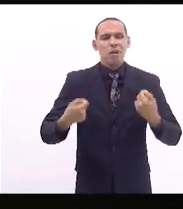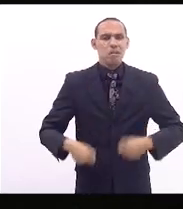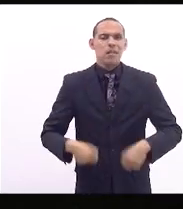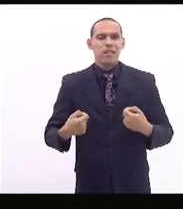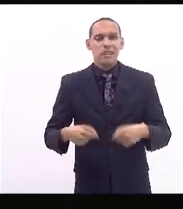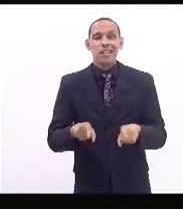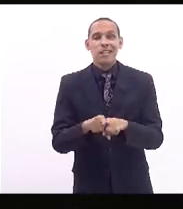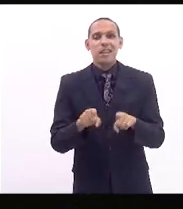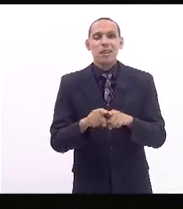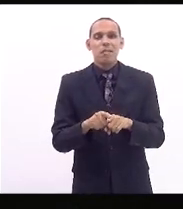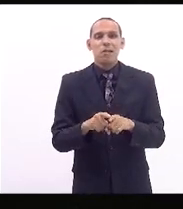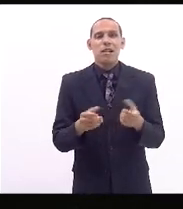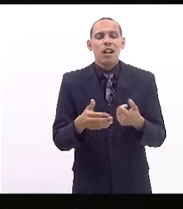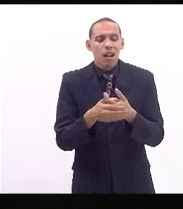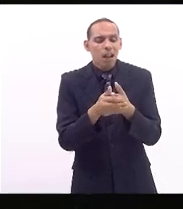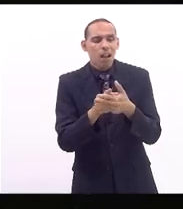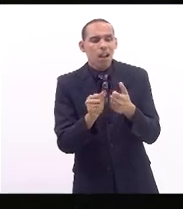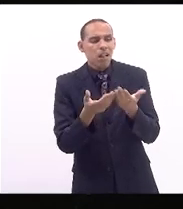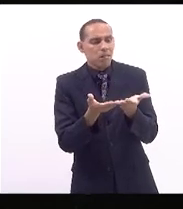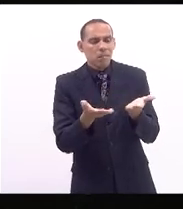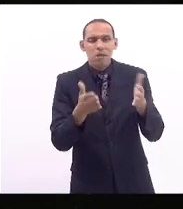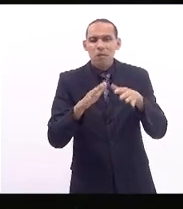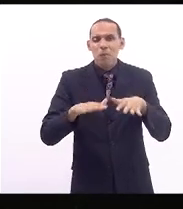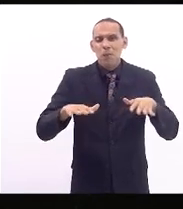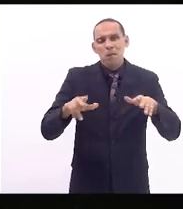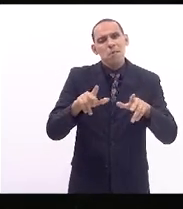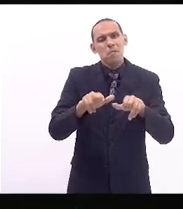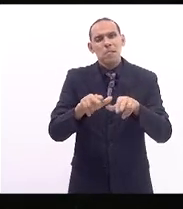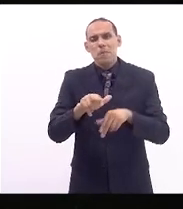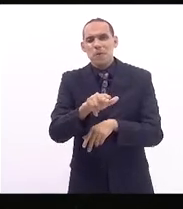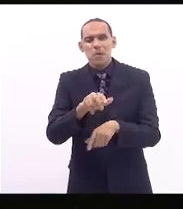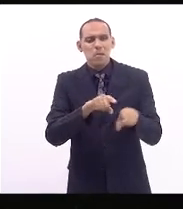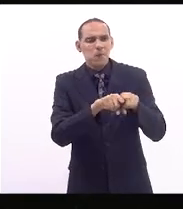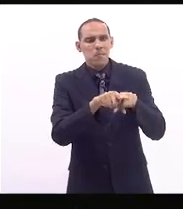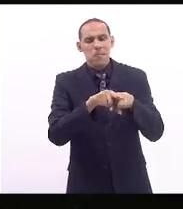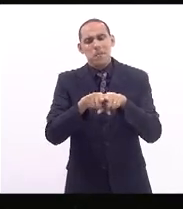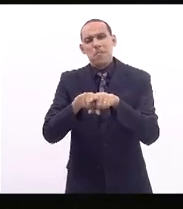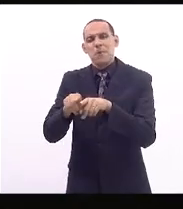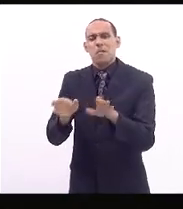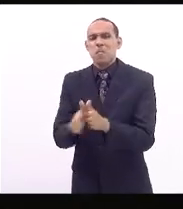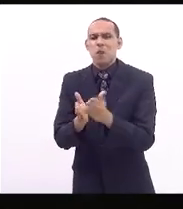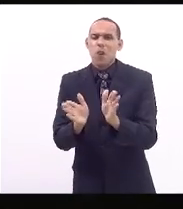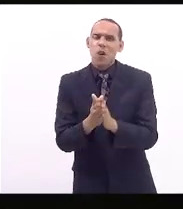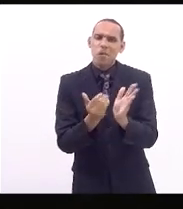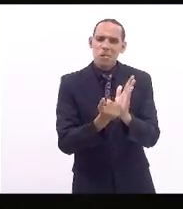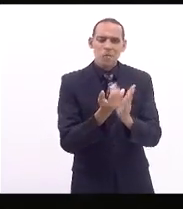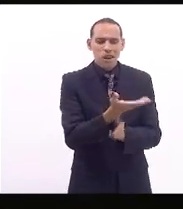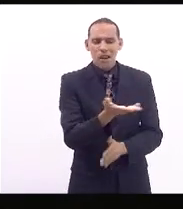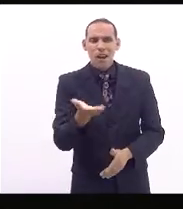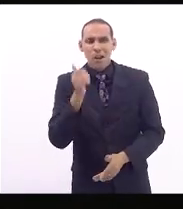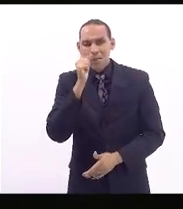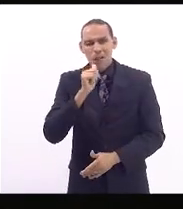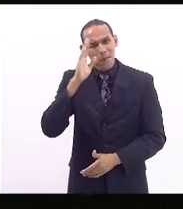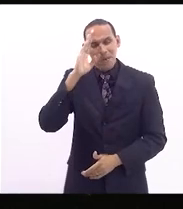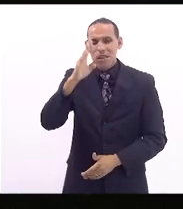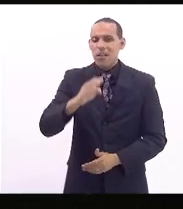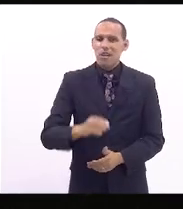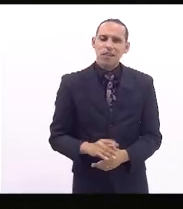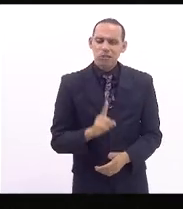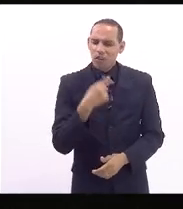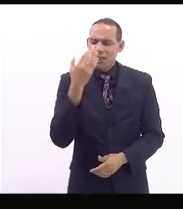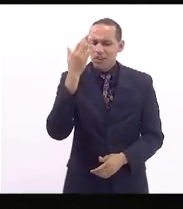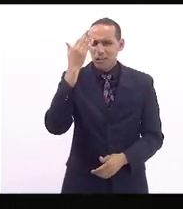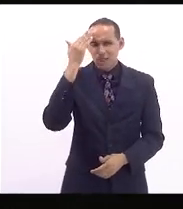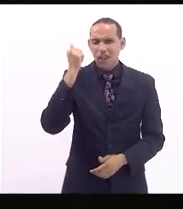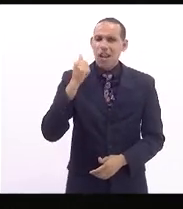de apreço pelos nossos irmãos e irmãs mas precisa dos Principalmente as mulheres e assar a gente sabe muito